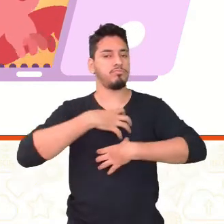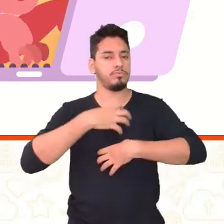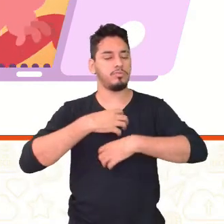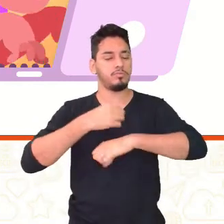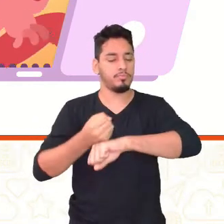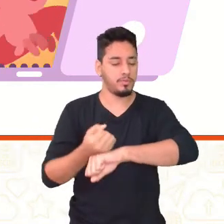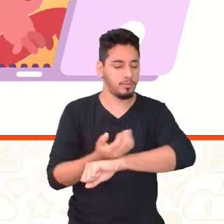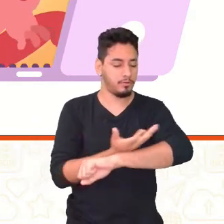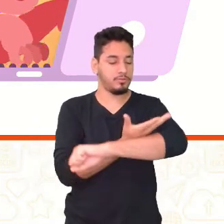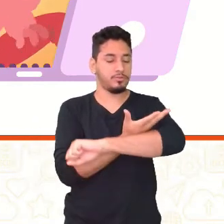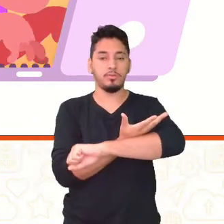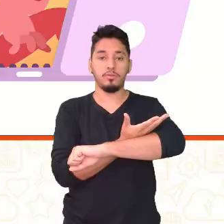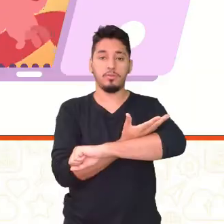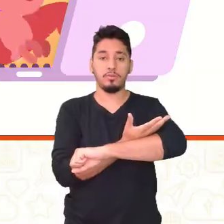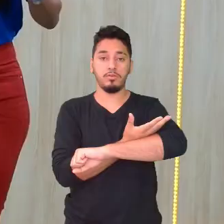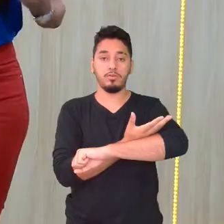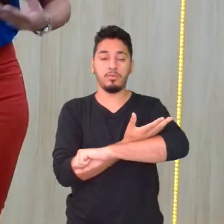sente